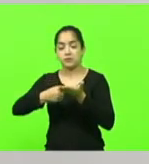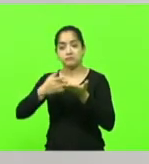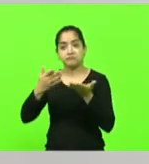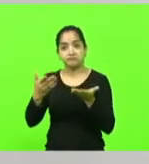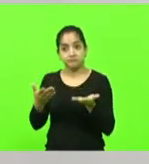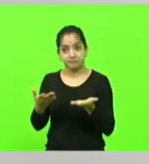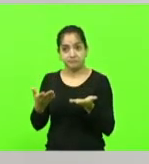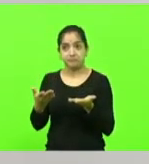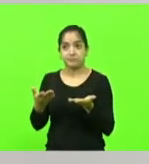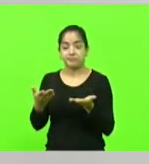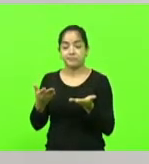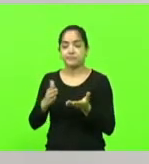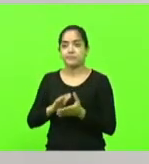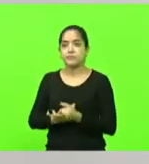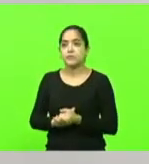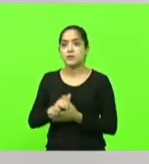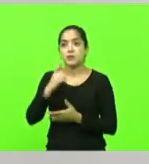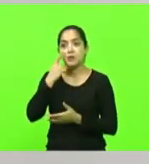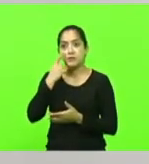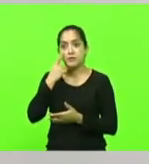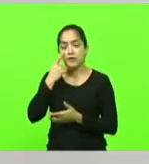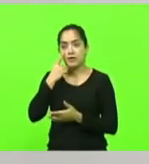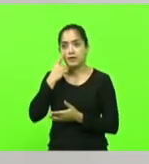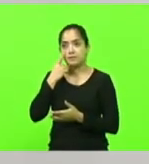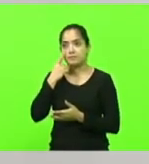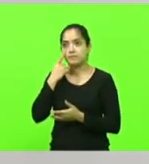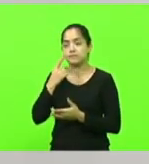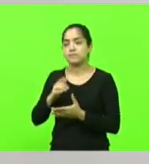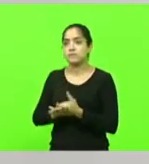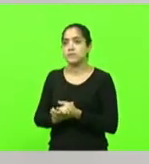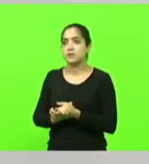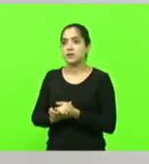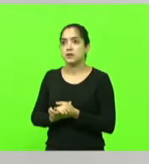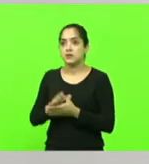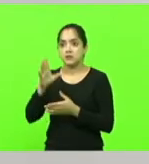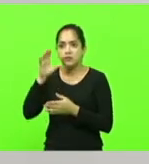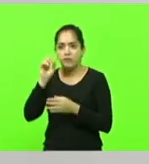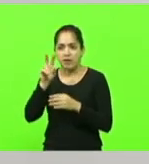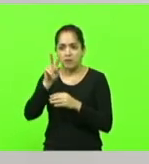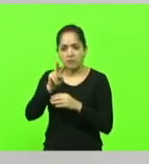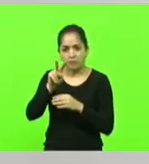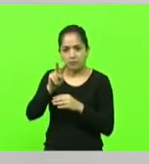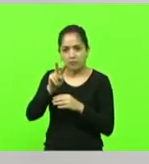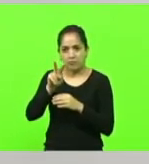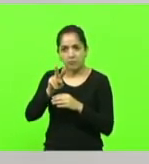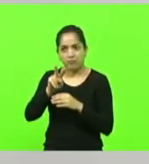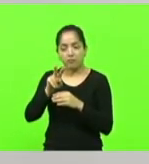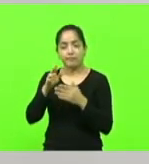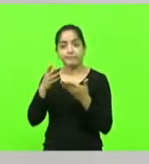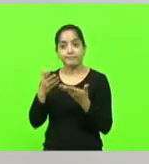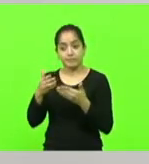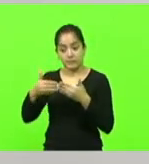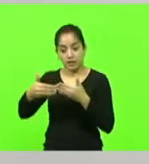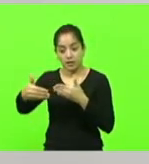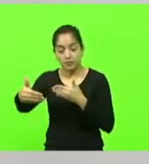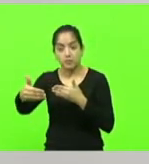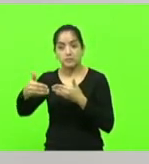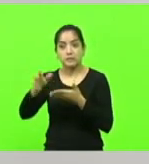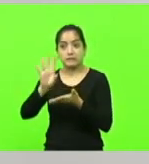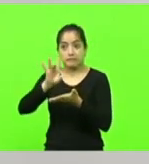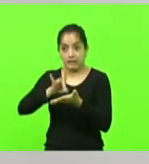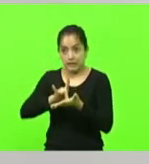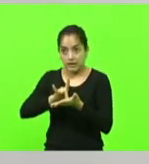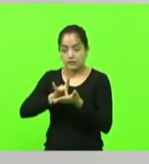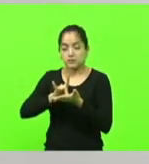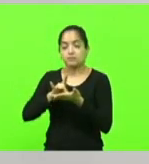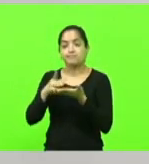pão. Então, não se contentem com tudo aquilo que vocês estão vendo, não, porque a tendência é de que isso não se realize.